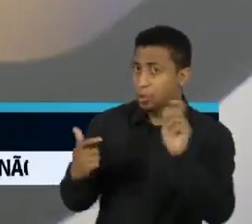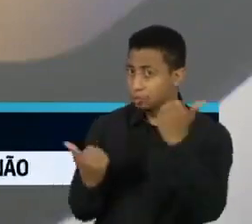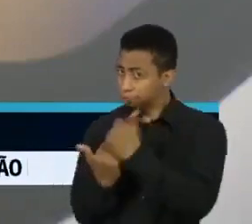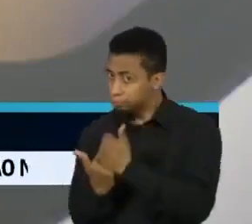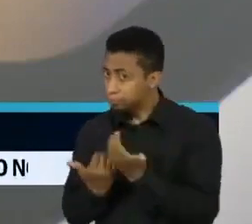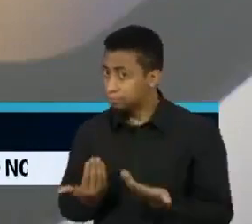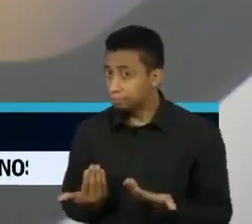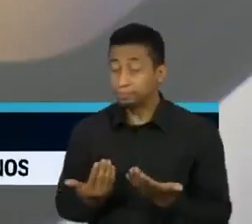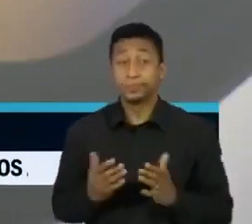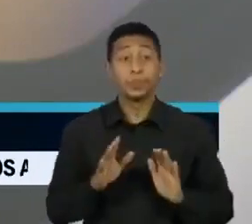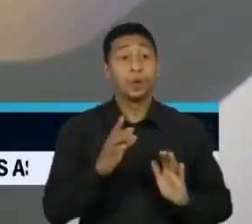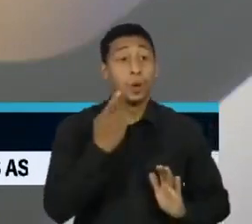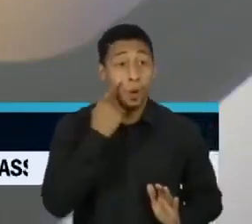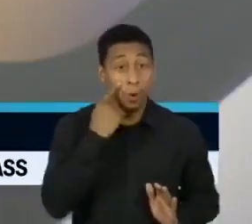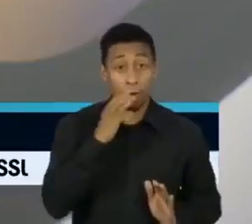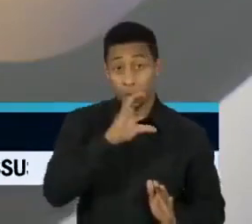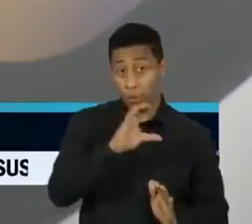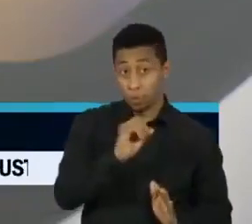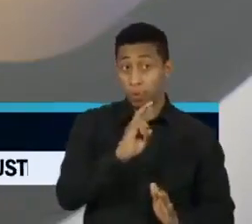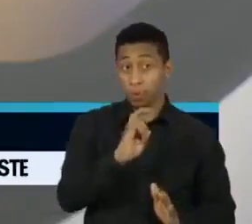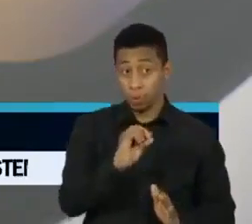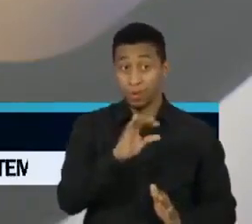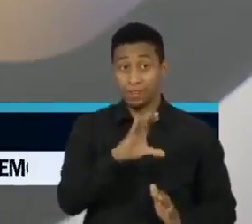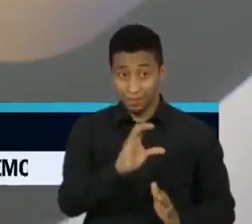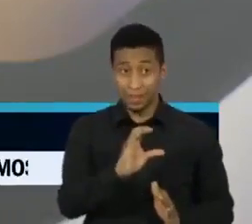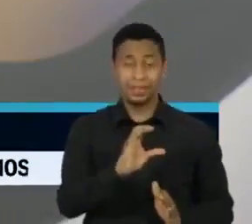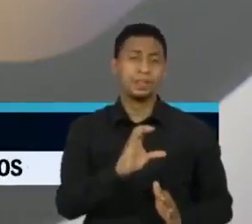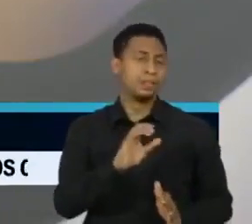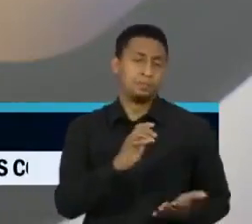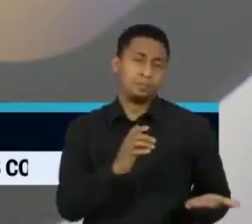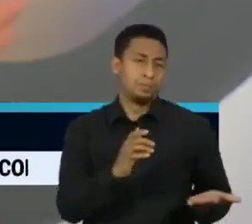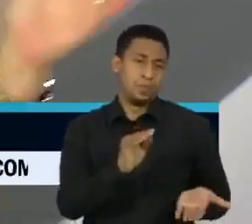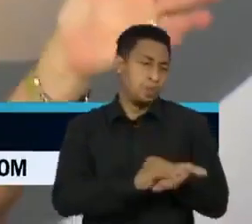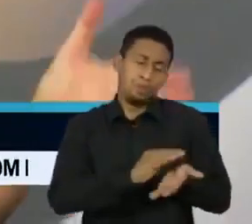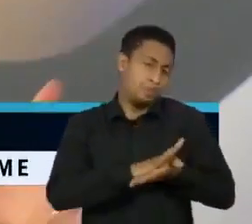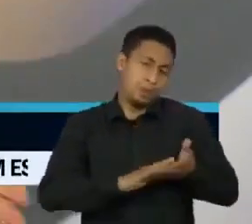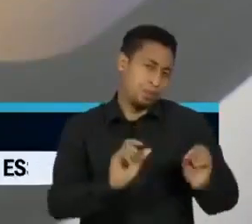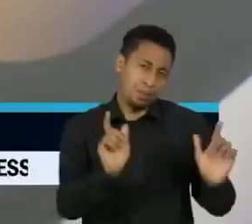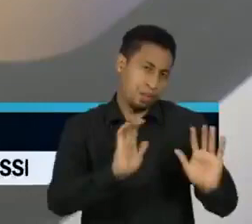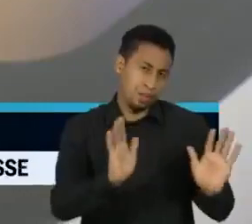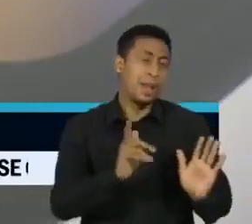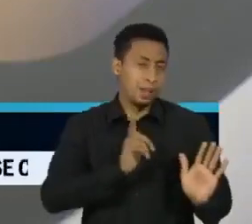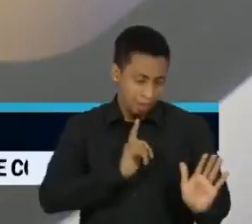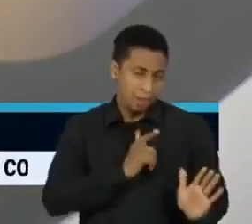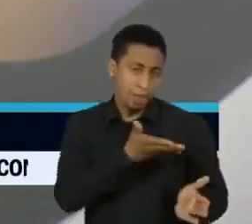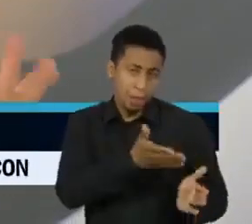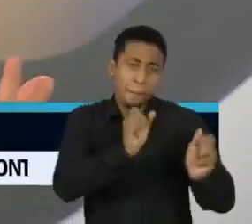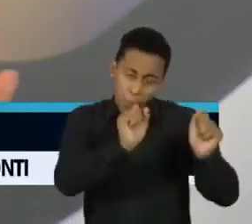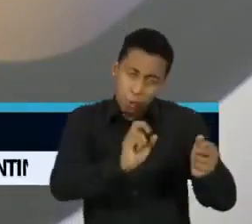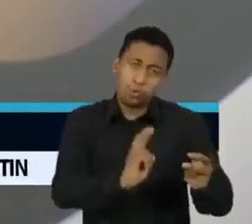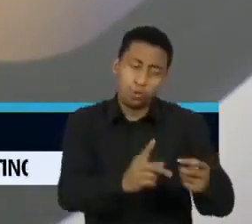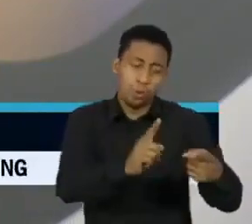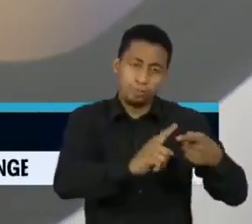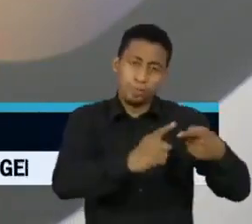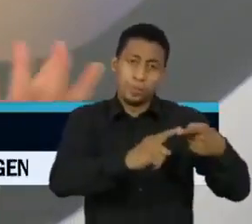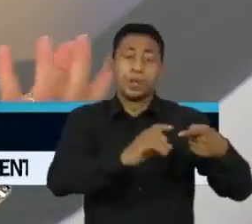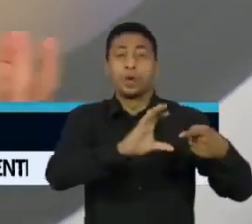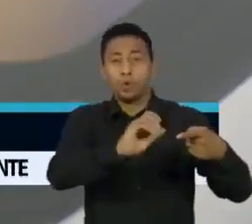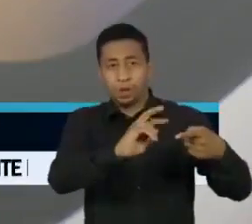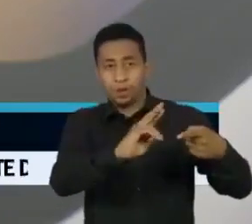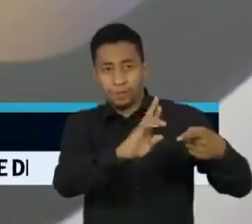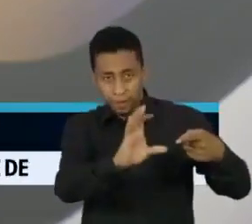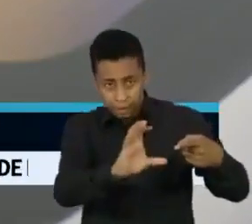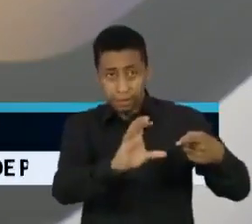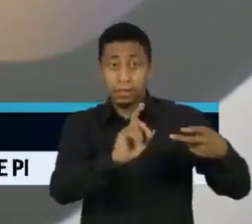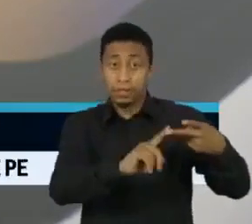seguinte como a coroa lavar que não está em falta então a gente recomenda que ele Mantenha o mesmo fabricante agora do ponto de vista